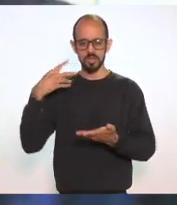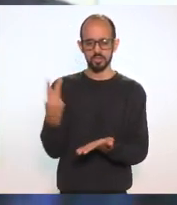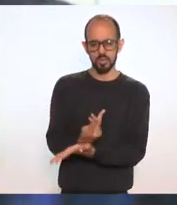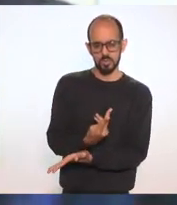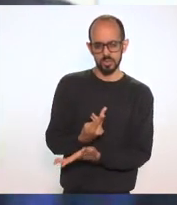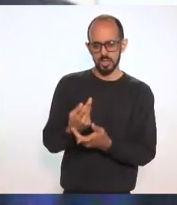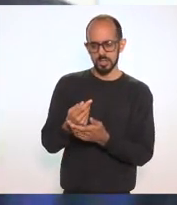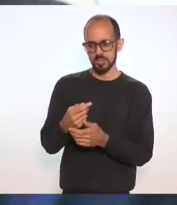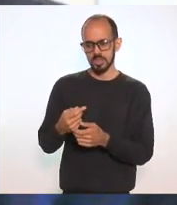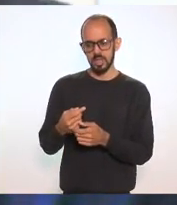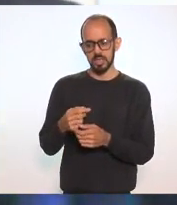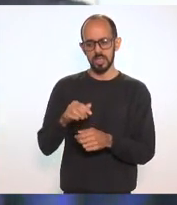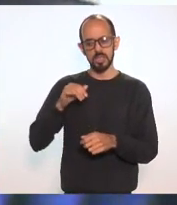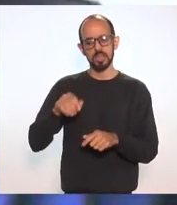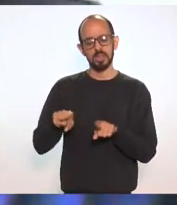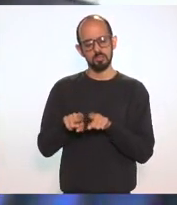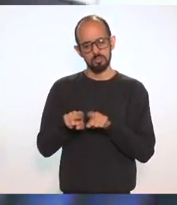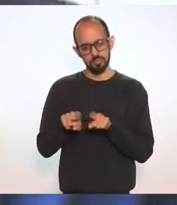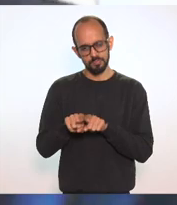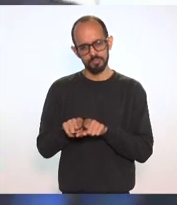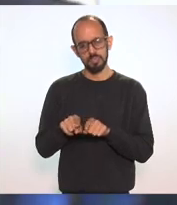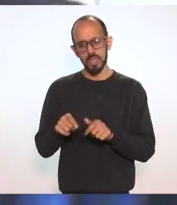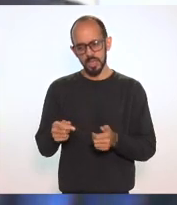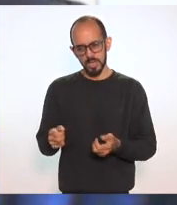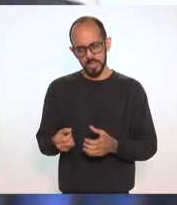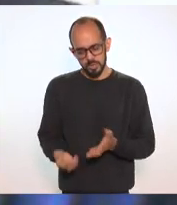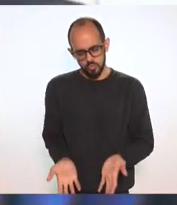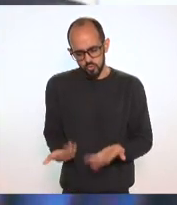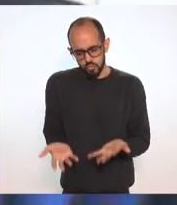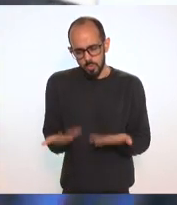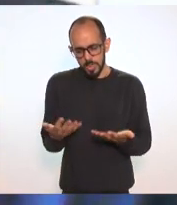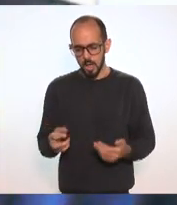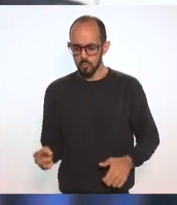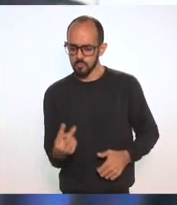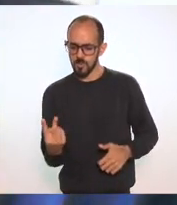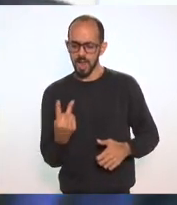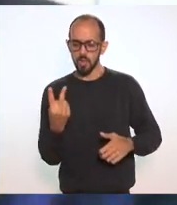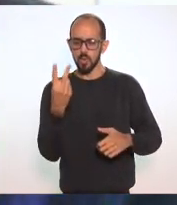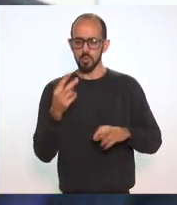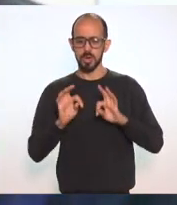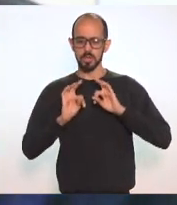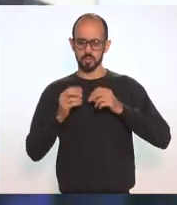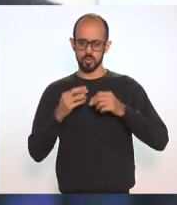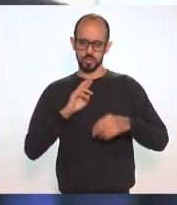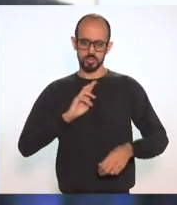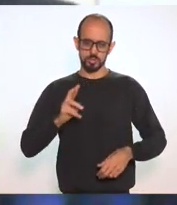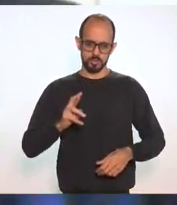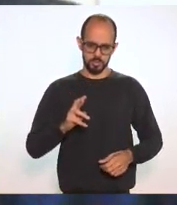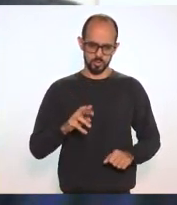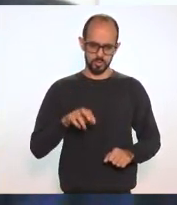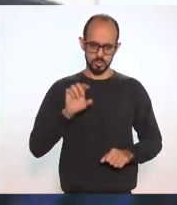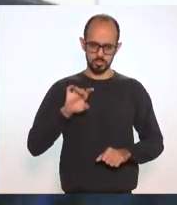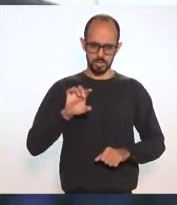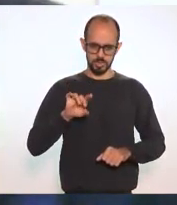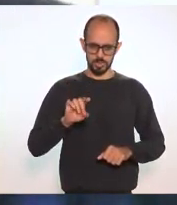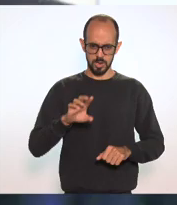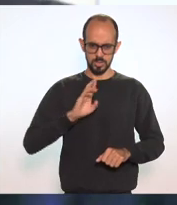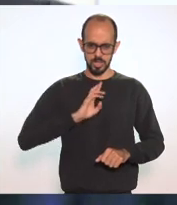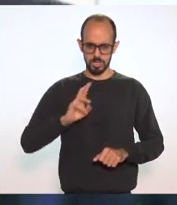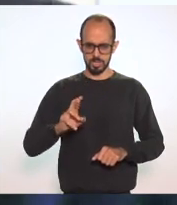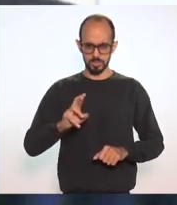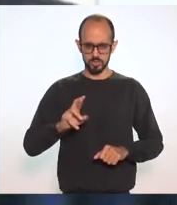religiões perseguidas sejam valorizadas e possam conviver em harmonia na nossa sociedade. Em especial, as religiões de